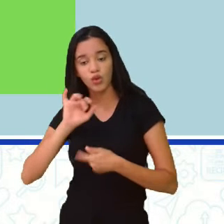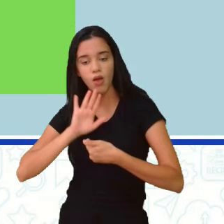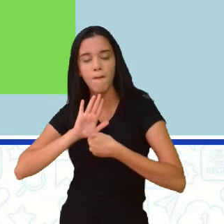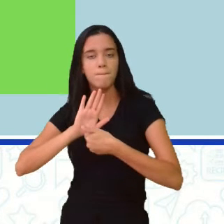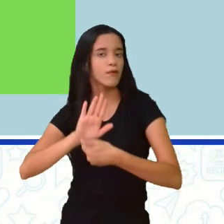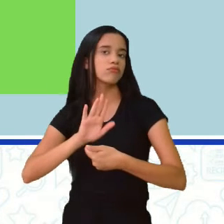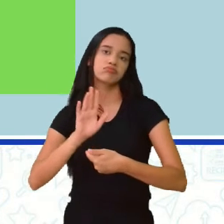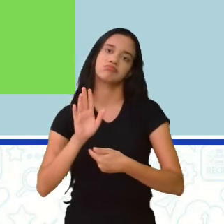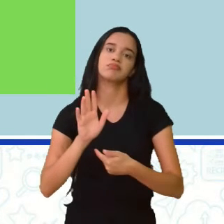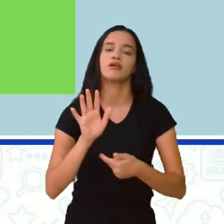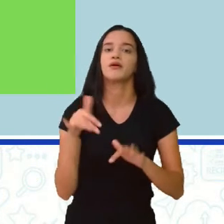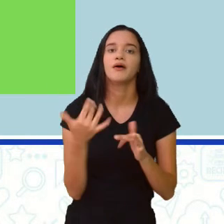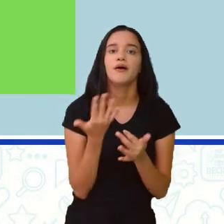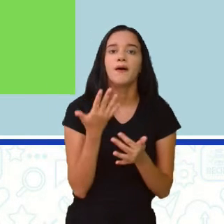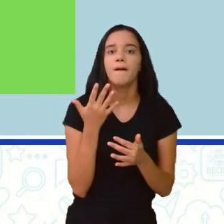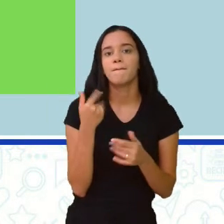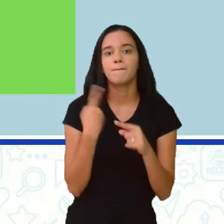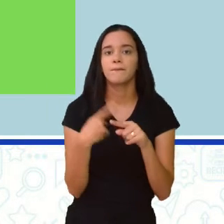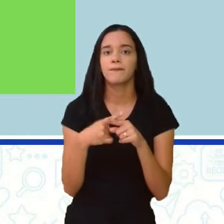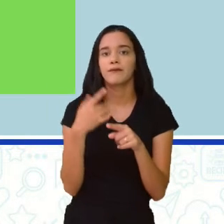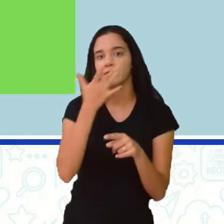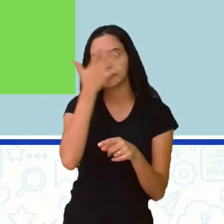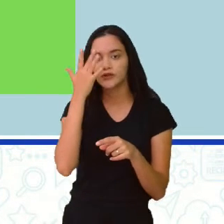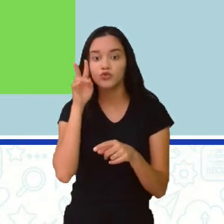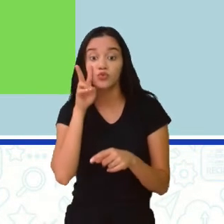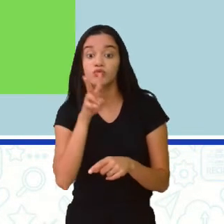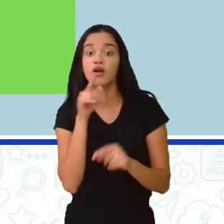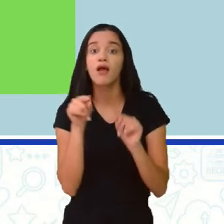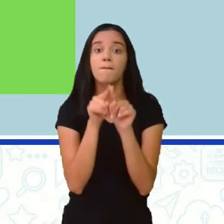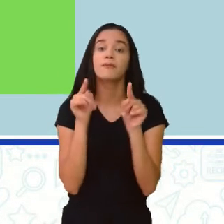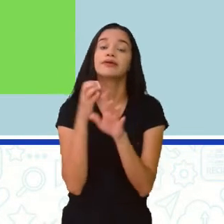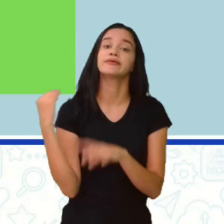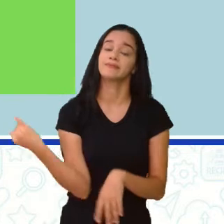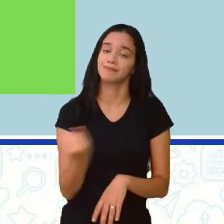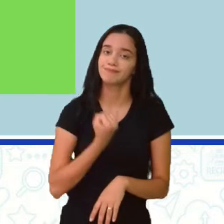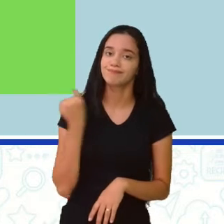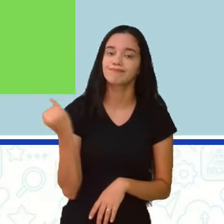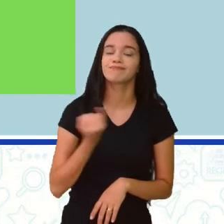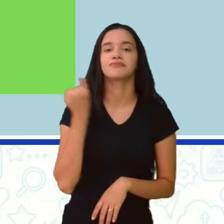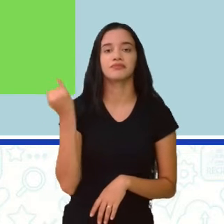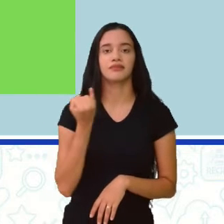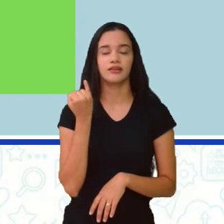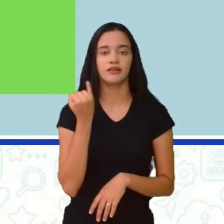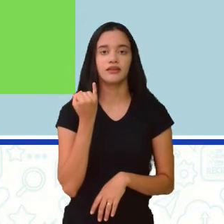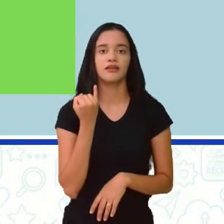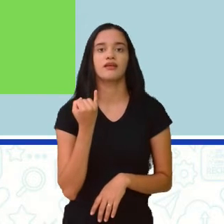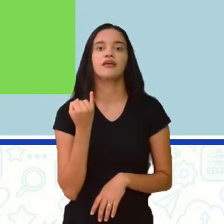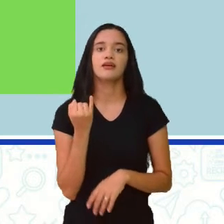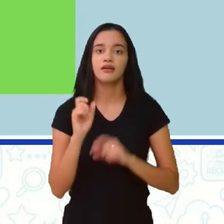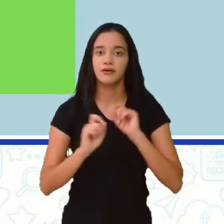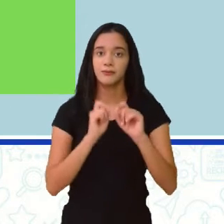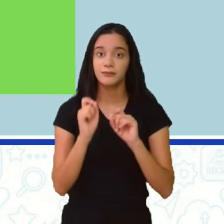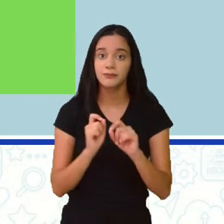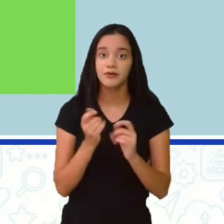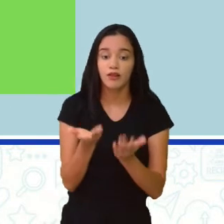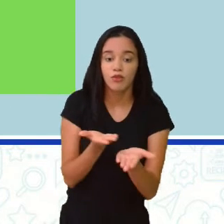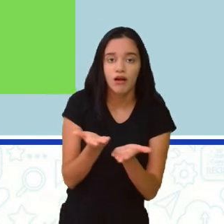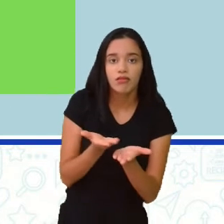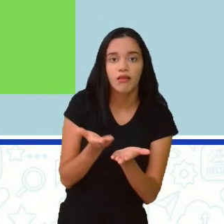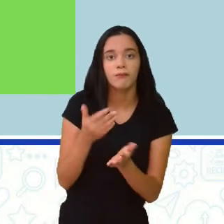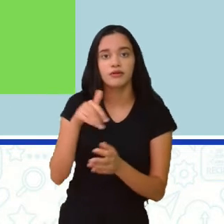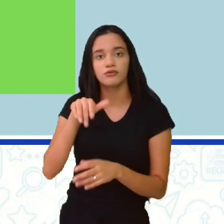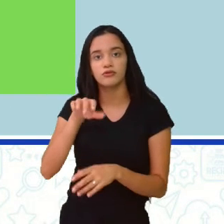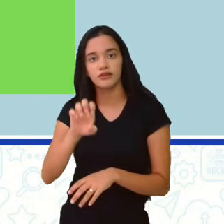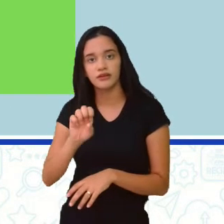mostrada, porque ninguém vê essa questão. Mas é uma das coisas mais importantes, é a questão da rede de esgotos, para que